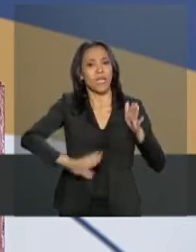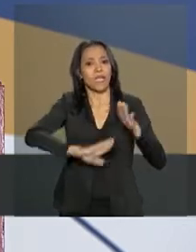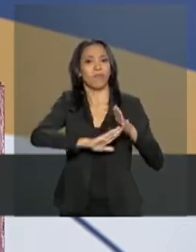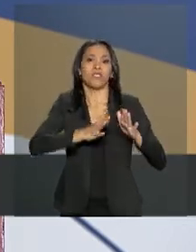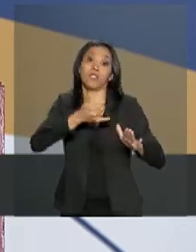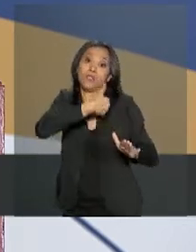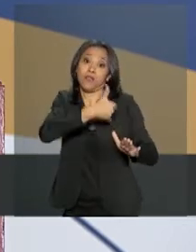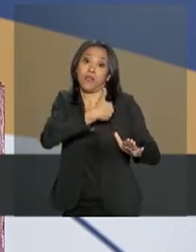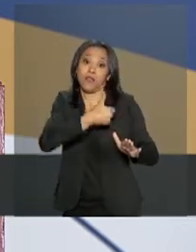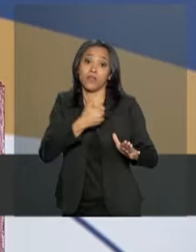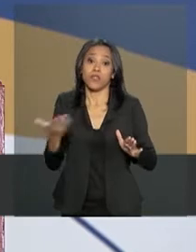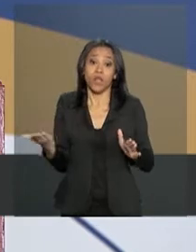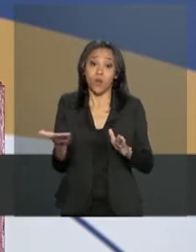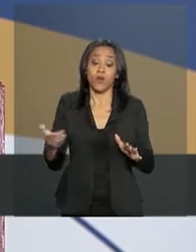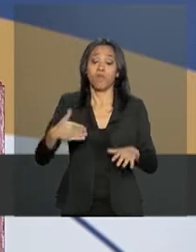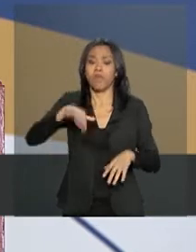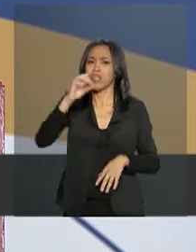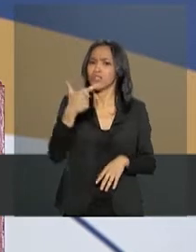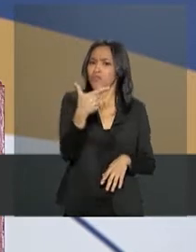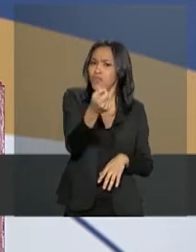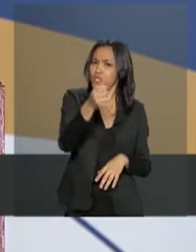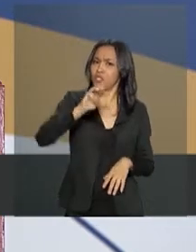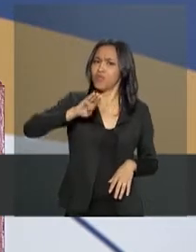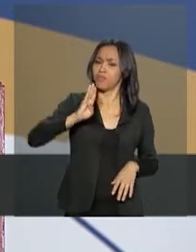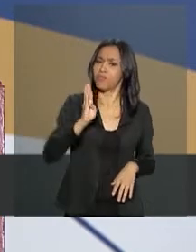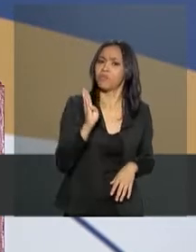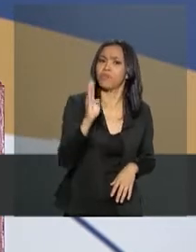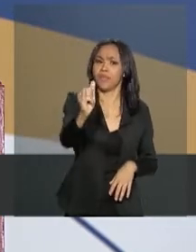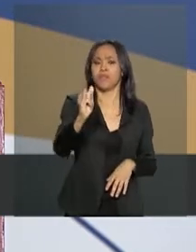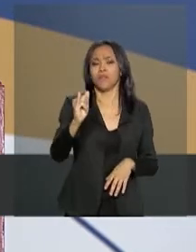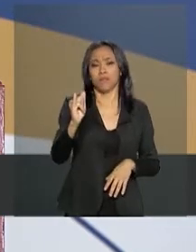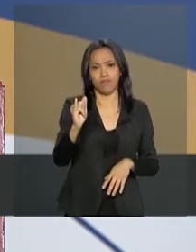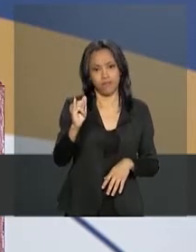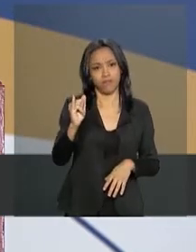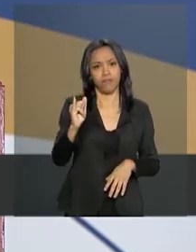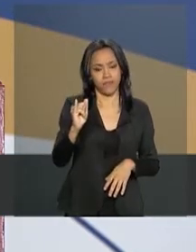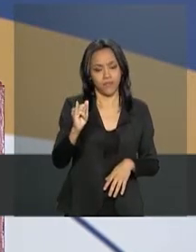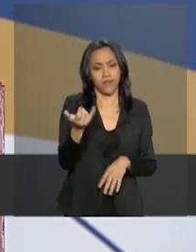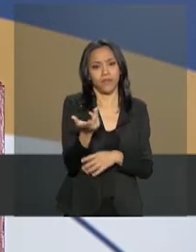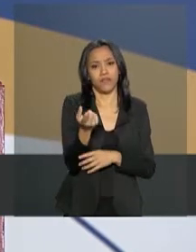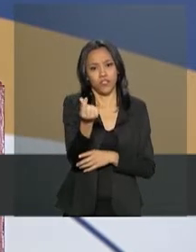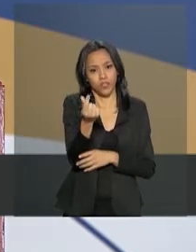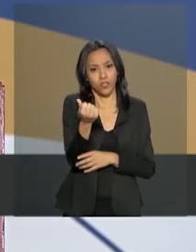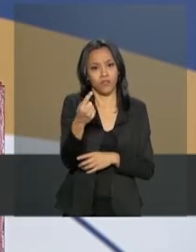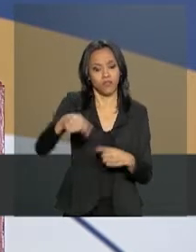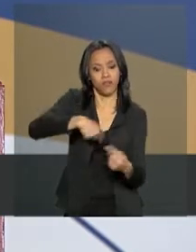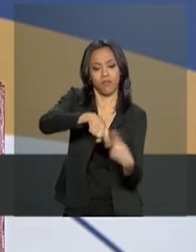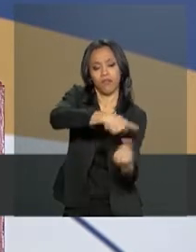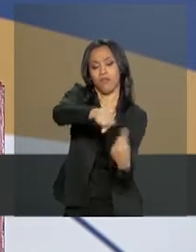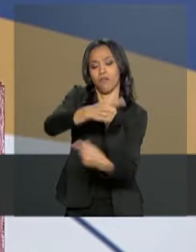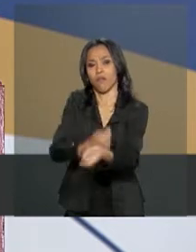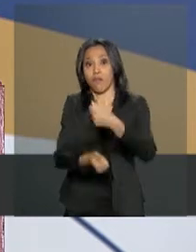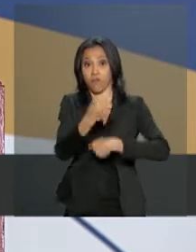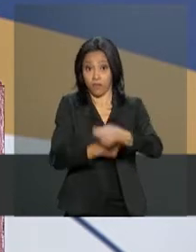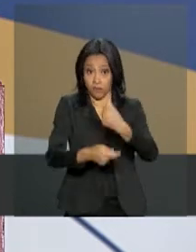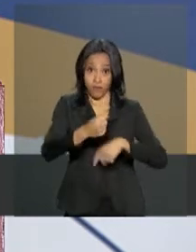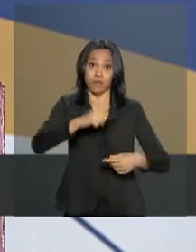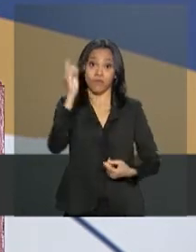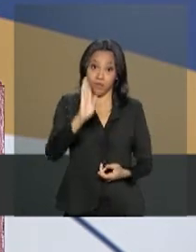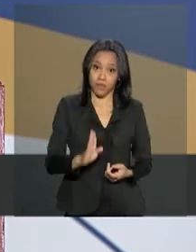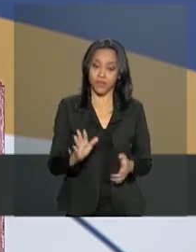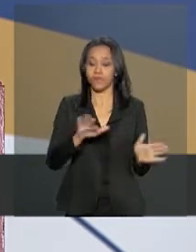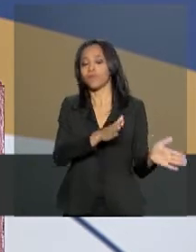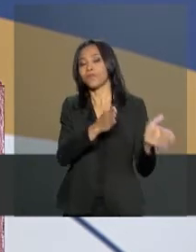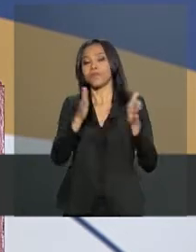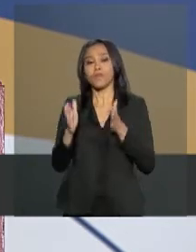ficou mais de 20 bilhões de reais ingressados na economia brasileira nós modificamos veja